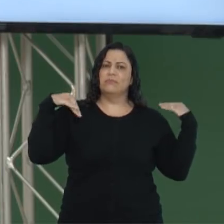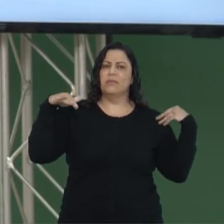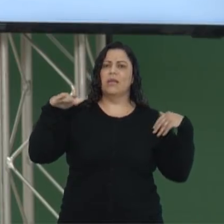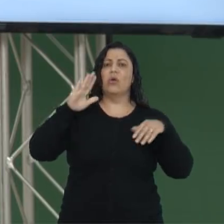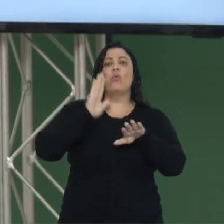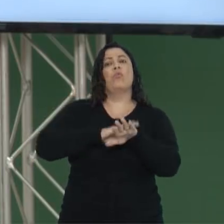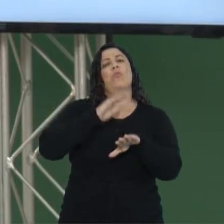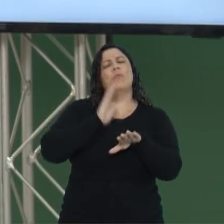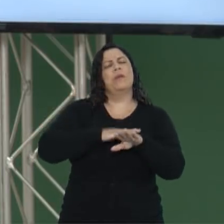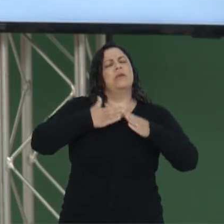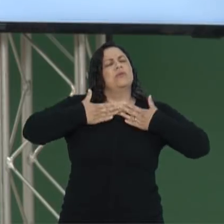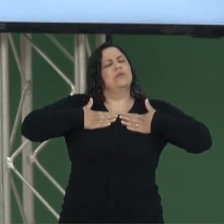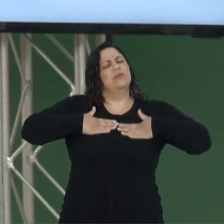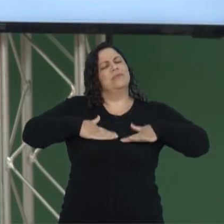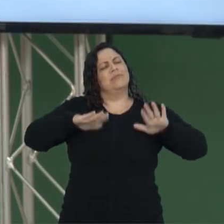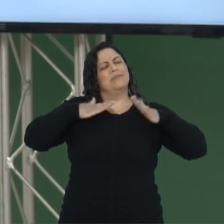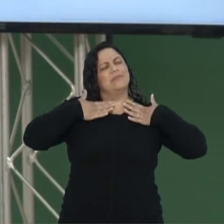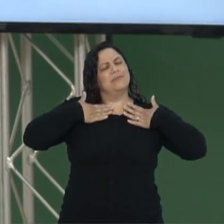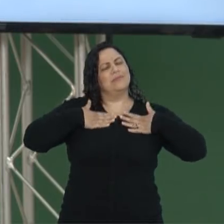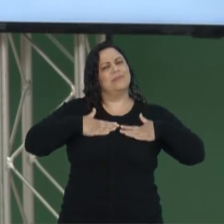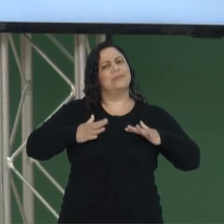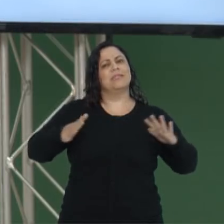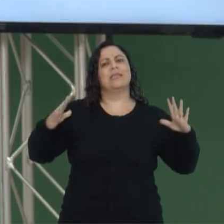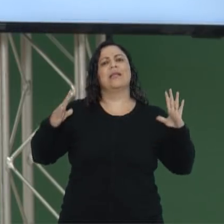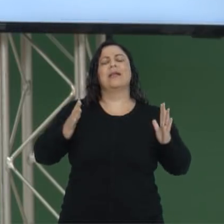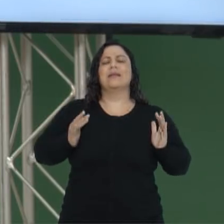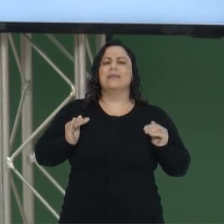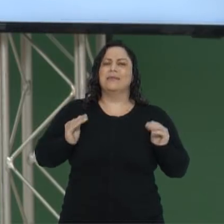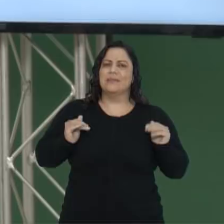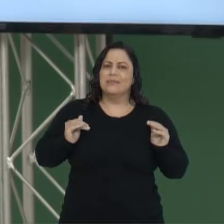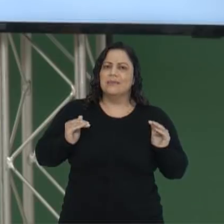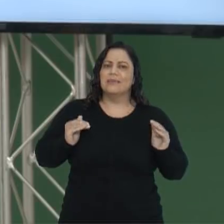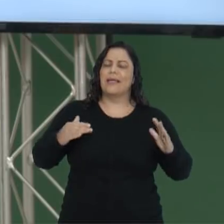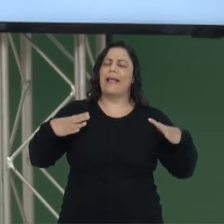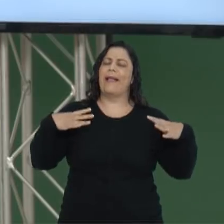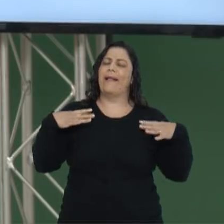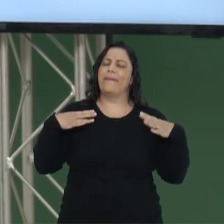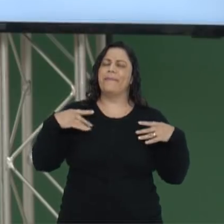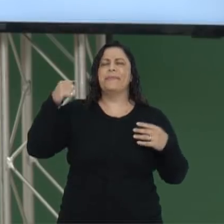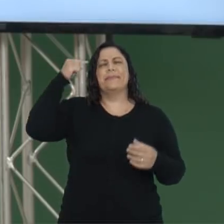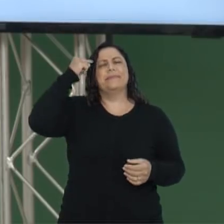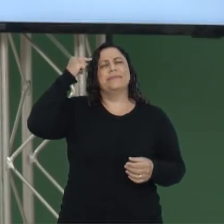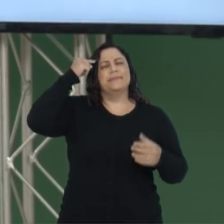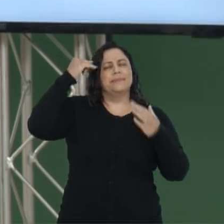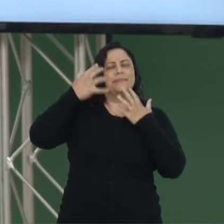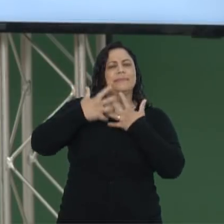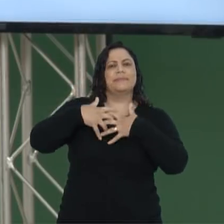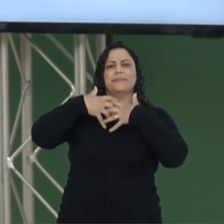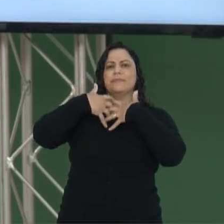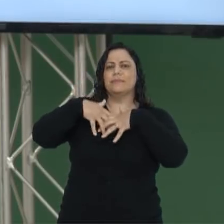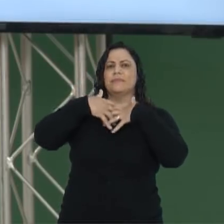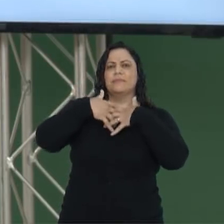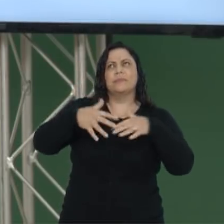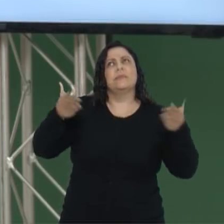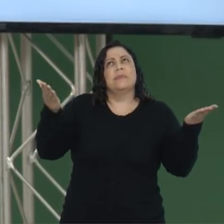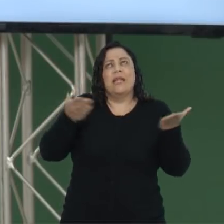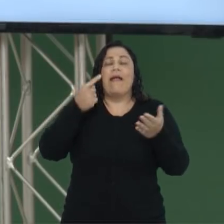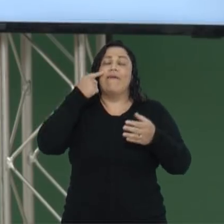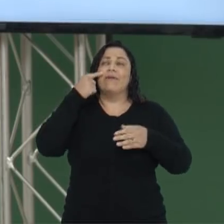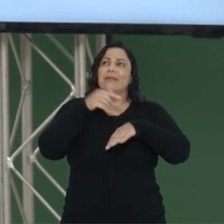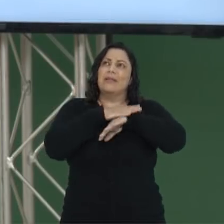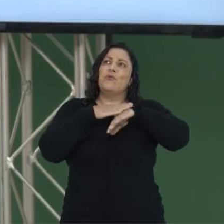né? Para quê? Para poder criar, para poder pensar, certo? Nesse sentido, eu estava até comentando aqui com a